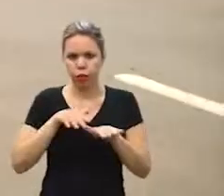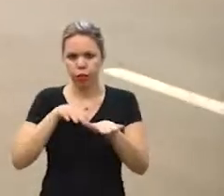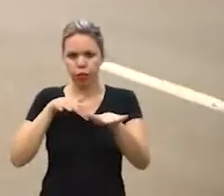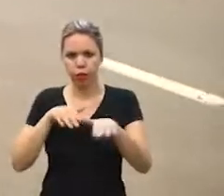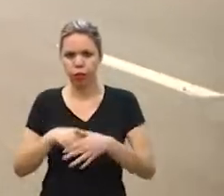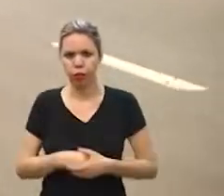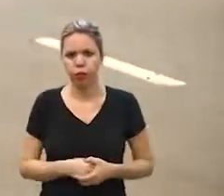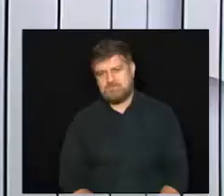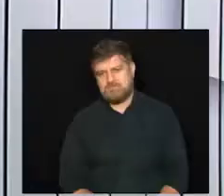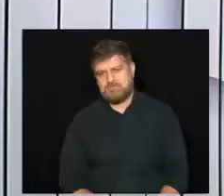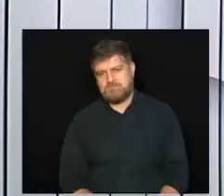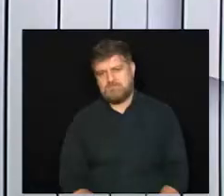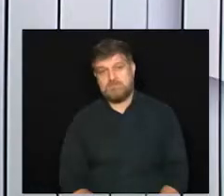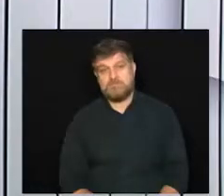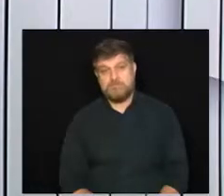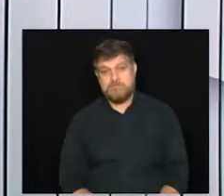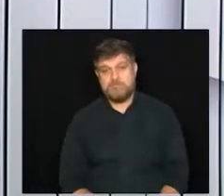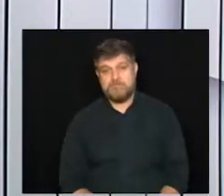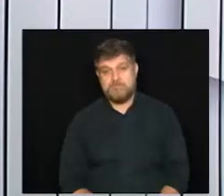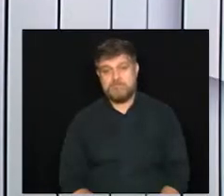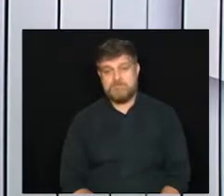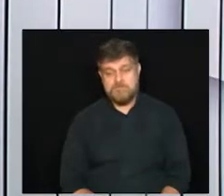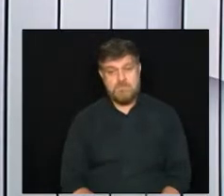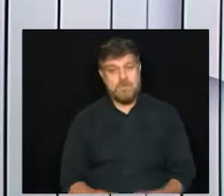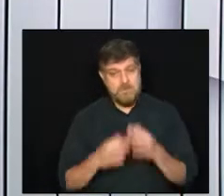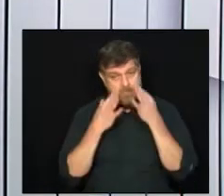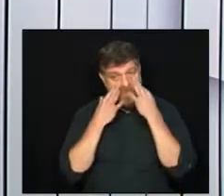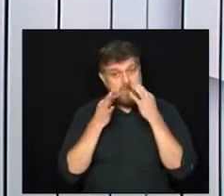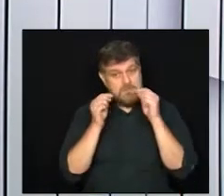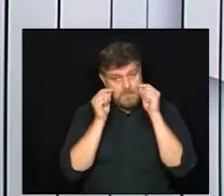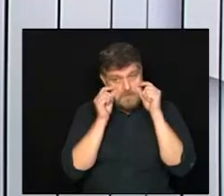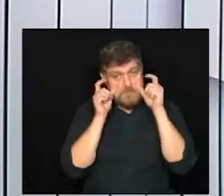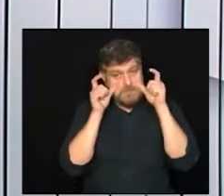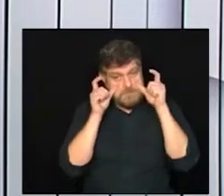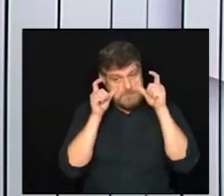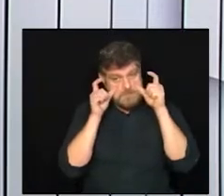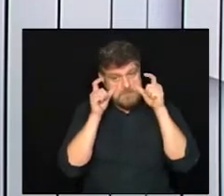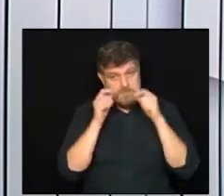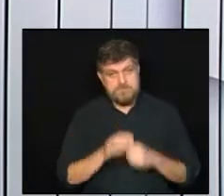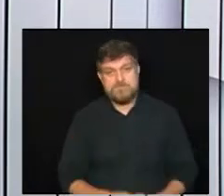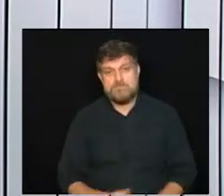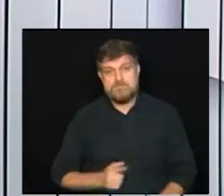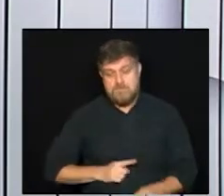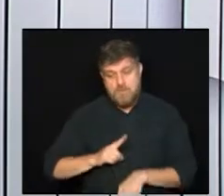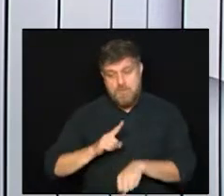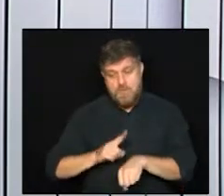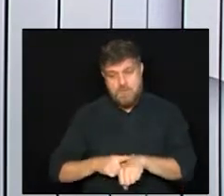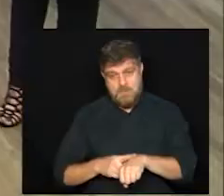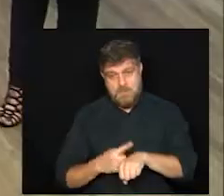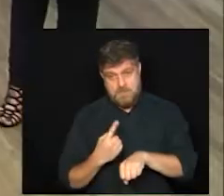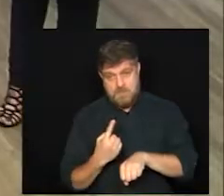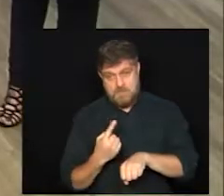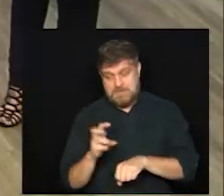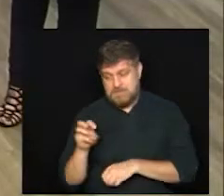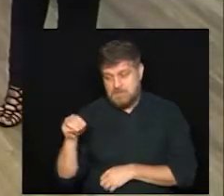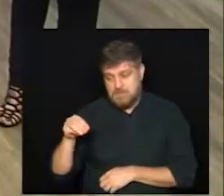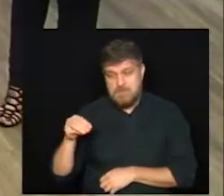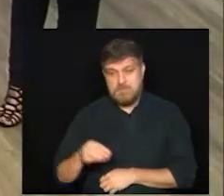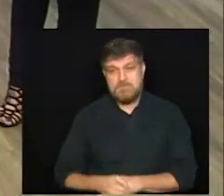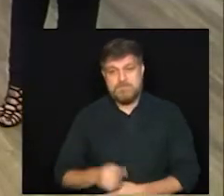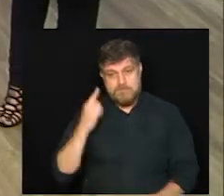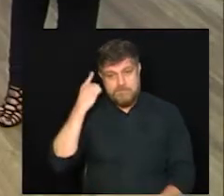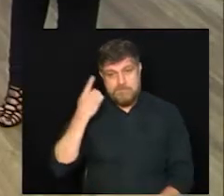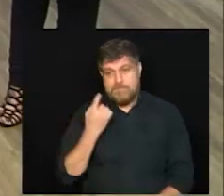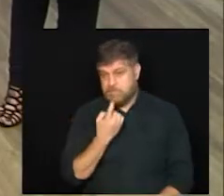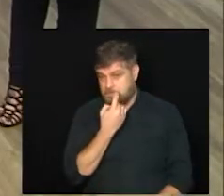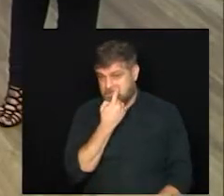no trânsito. Muita atenção no trânsito, né? 1h05, como combinado, a Mirna Abreu já está aqui